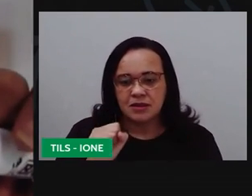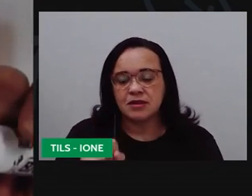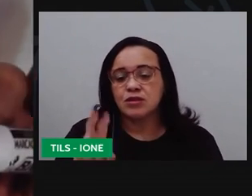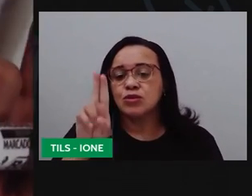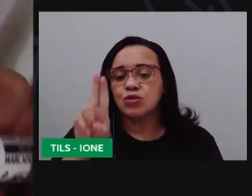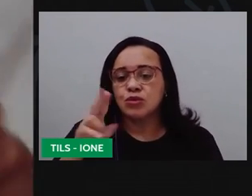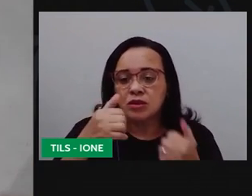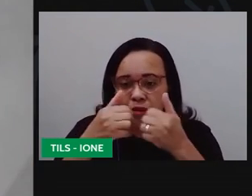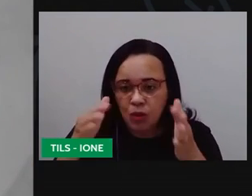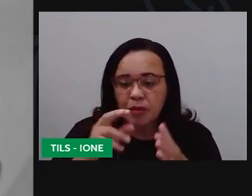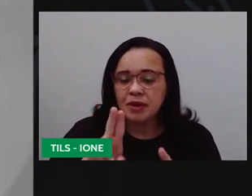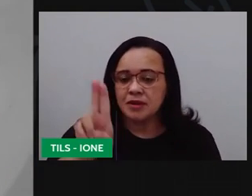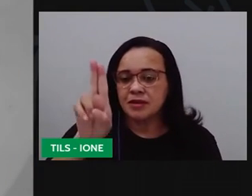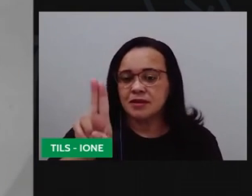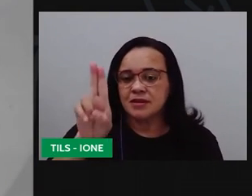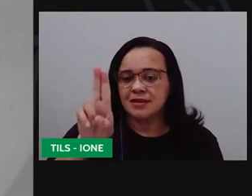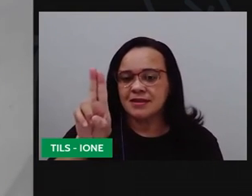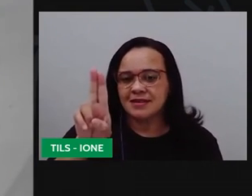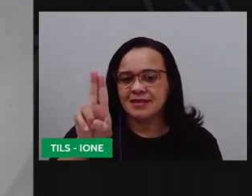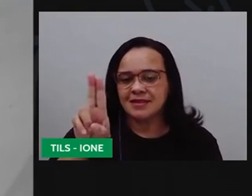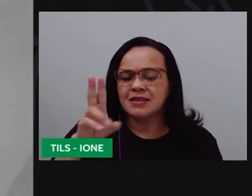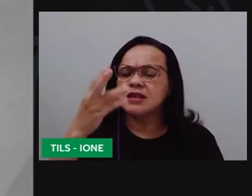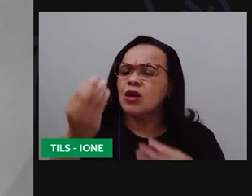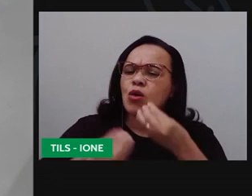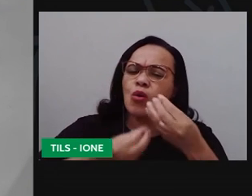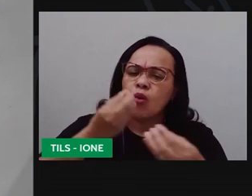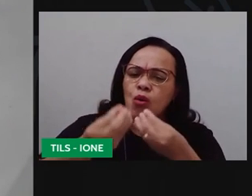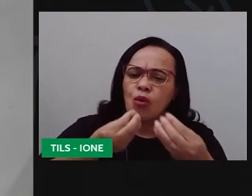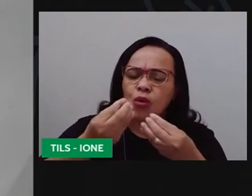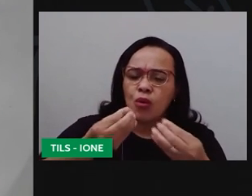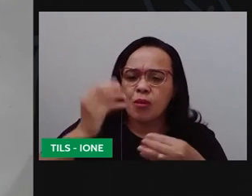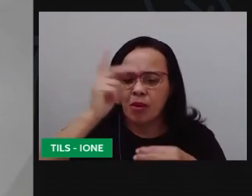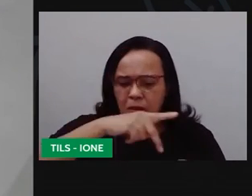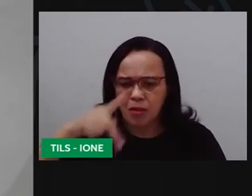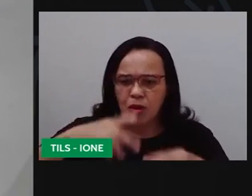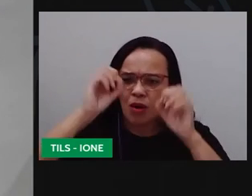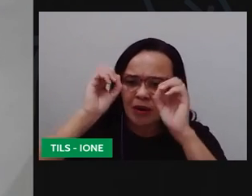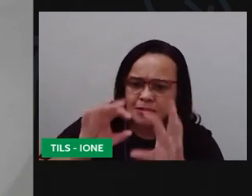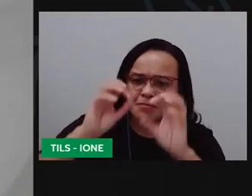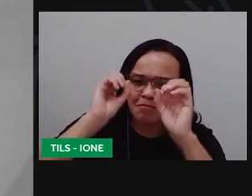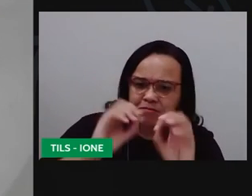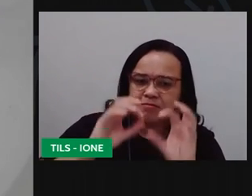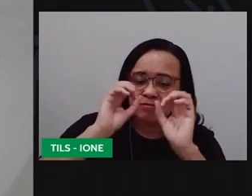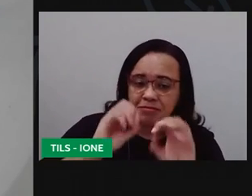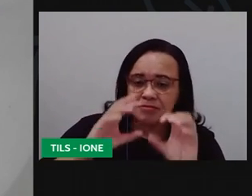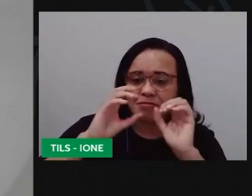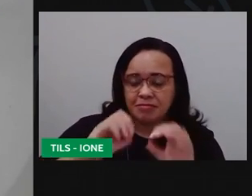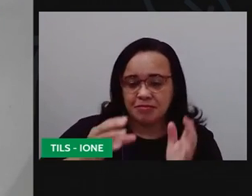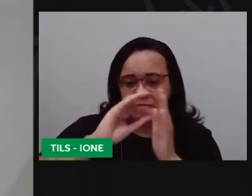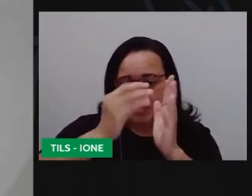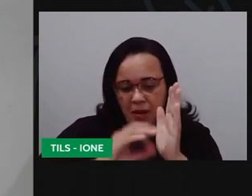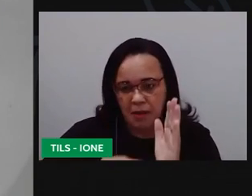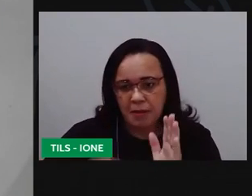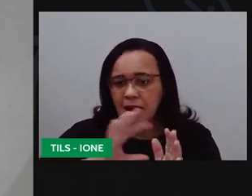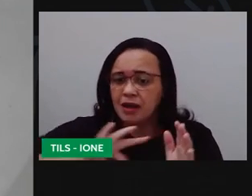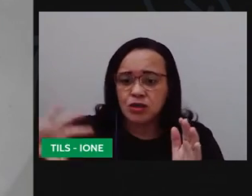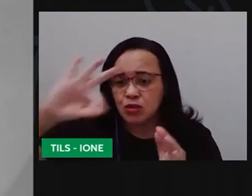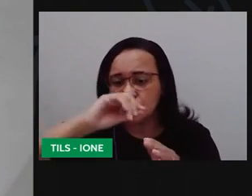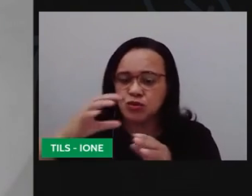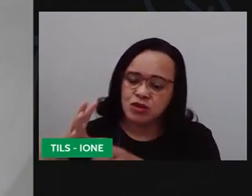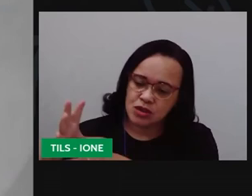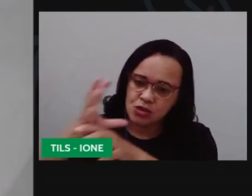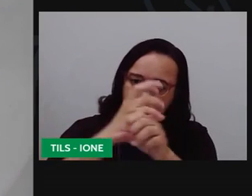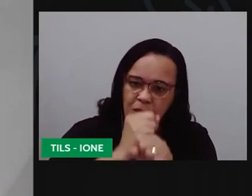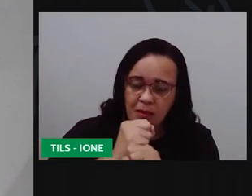pela Unidade perceba quantas maneiras após já ensinou né de desmembrar de fazer a mesma continha de